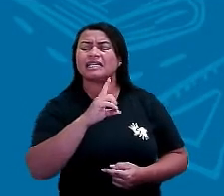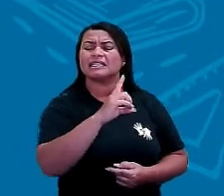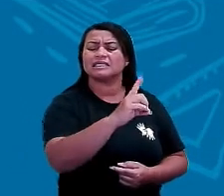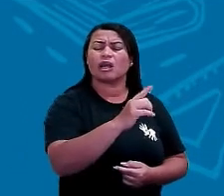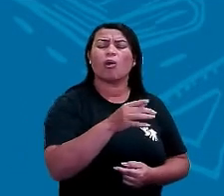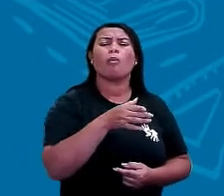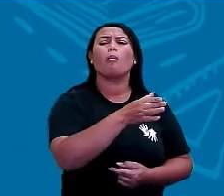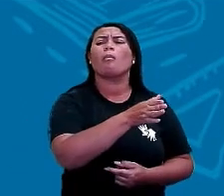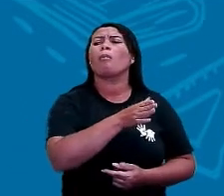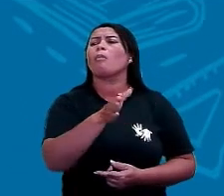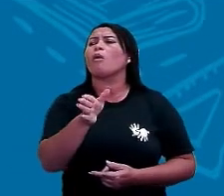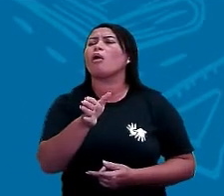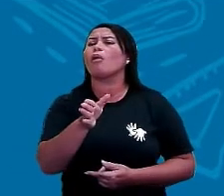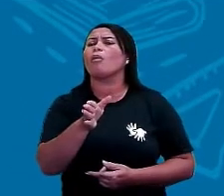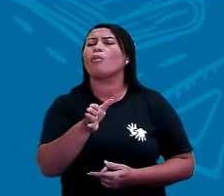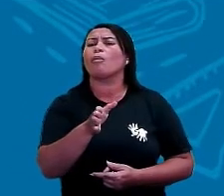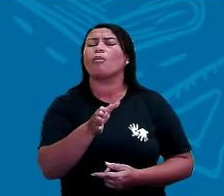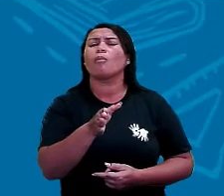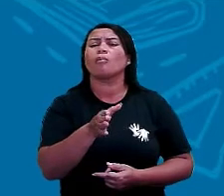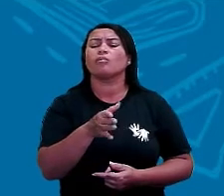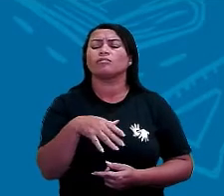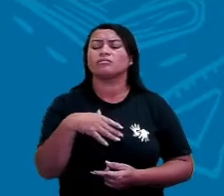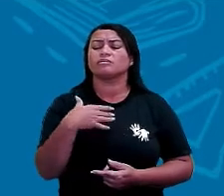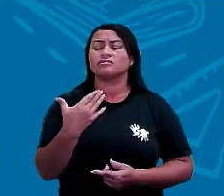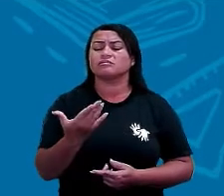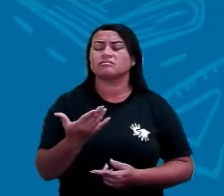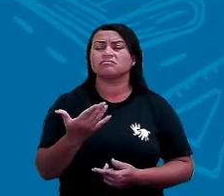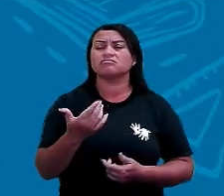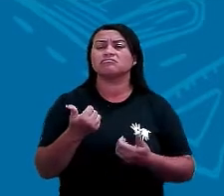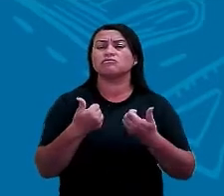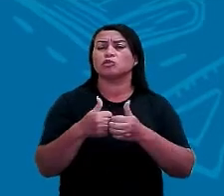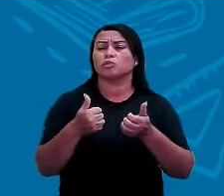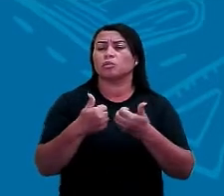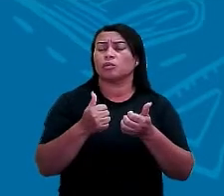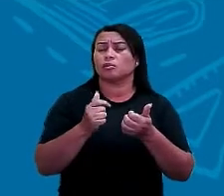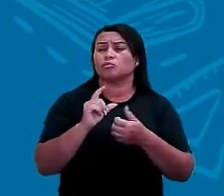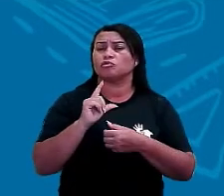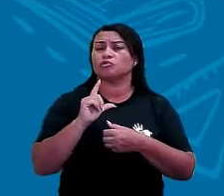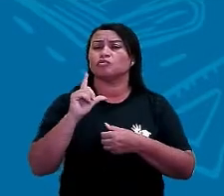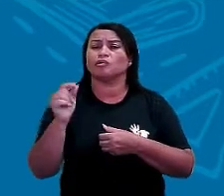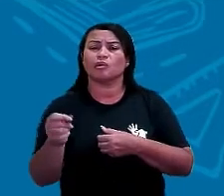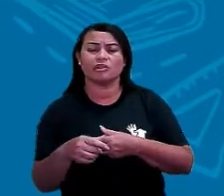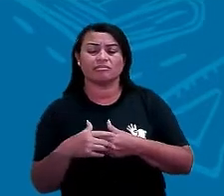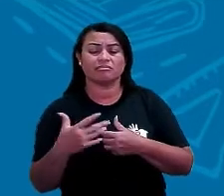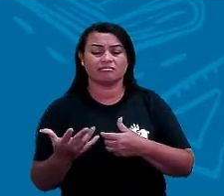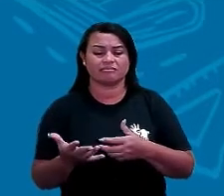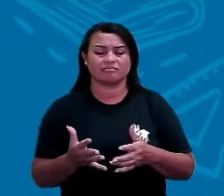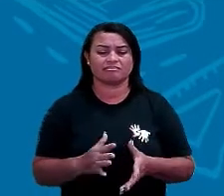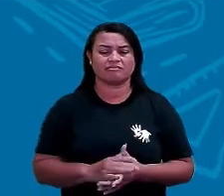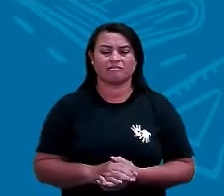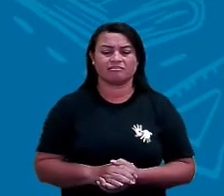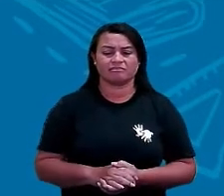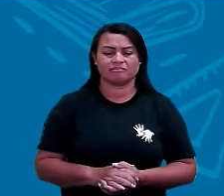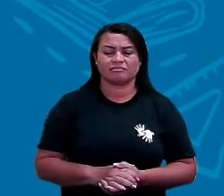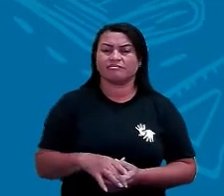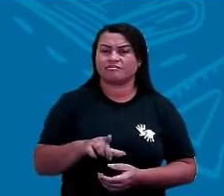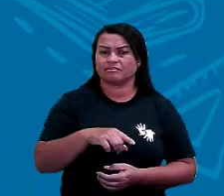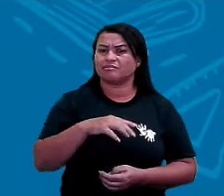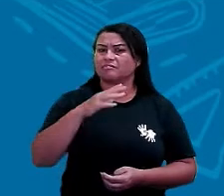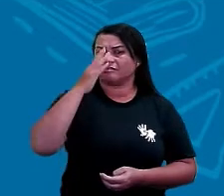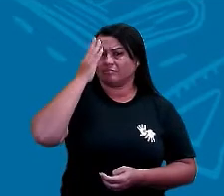você sabe por qual, pelo qual, pela qual direção o ônibus